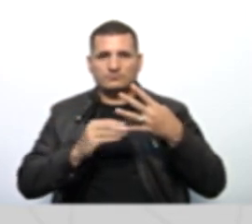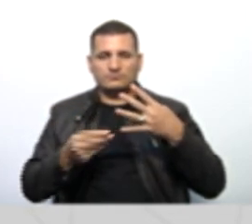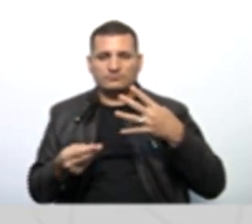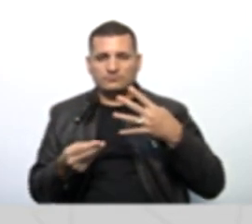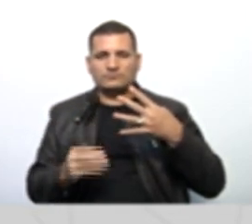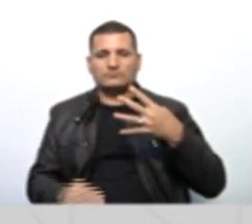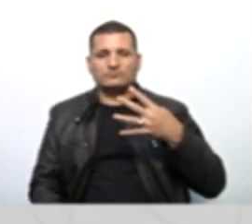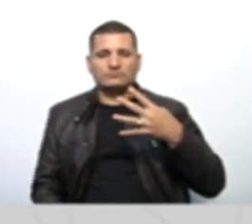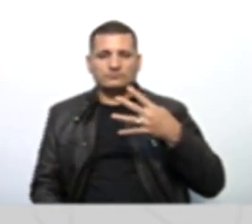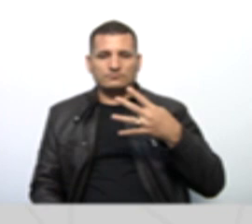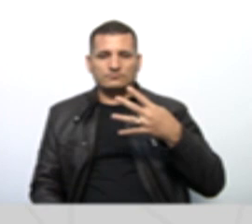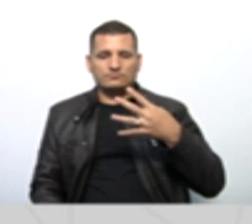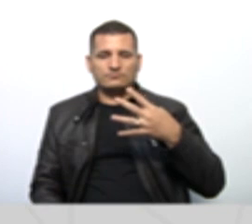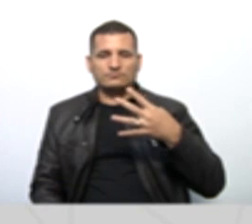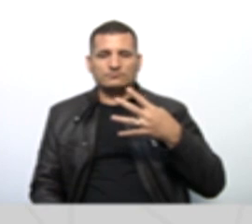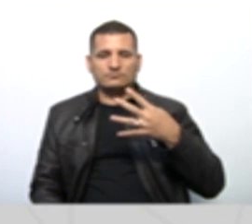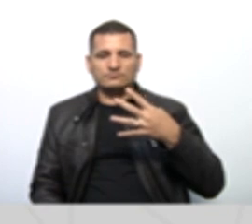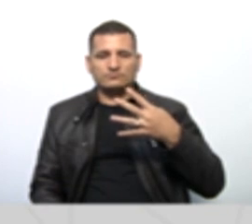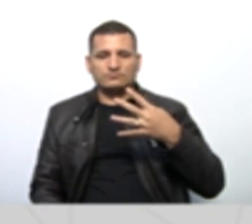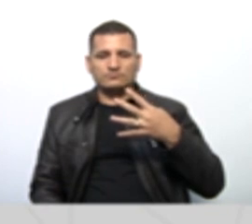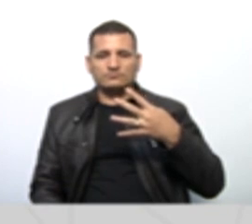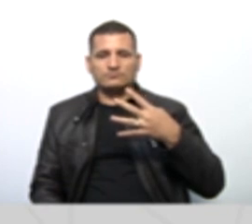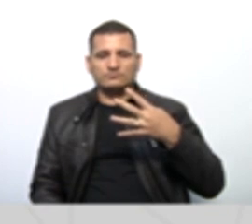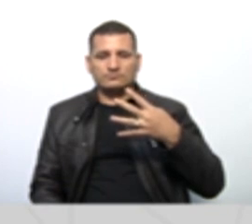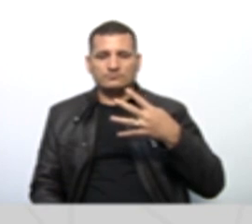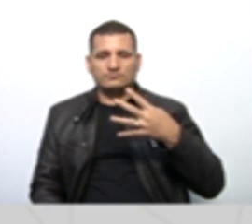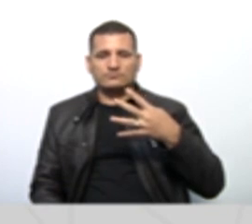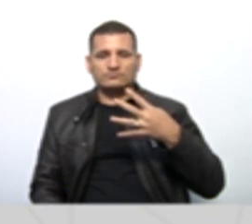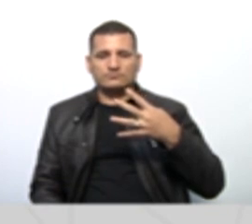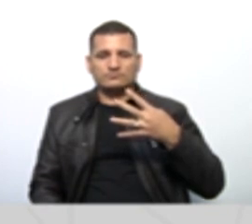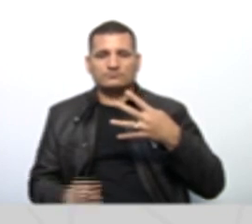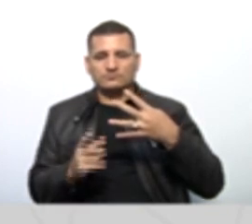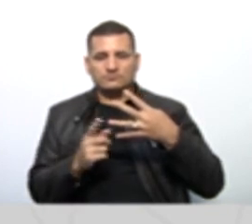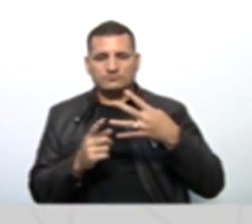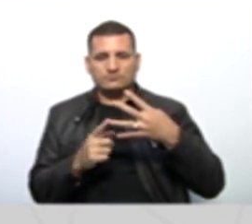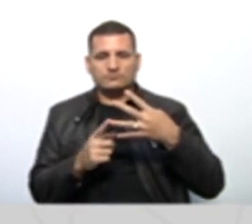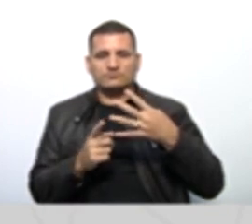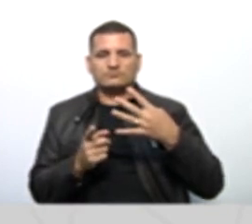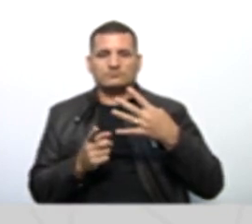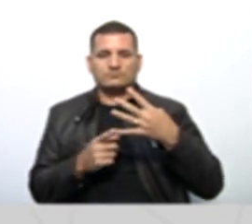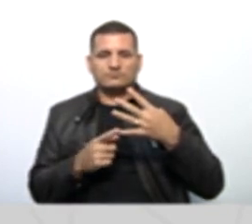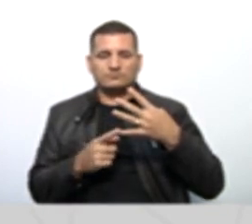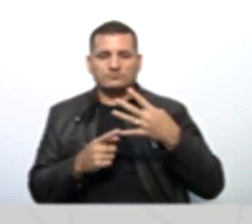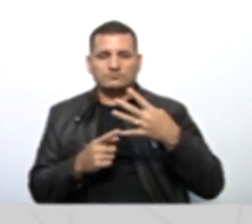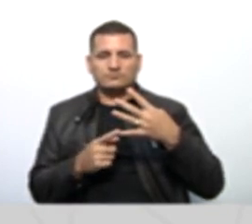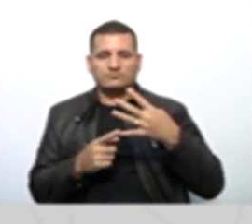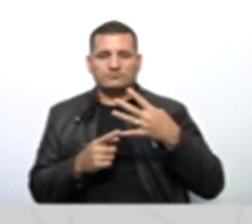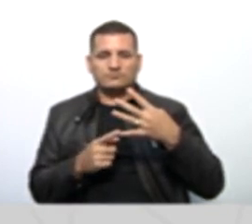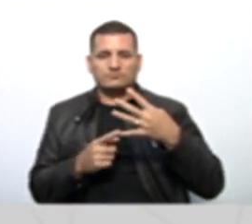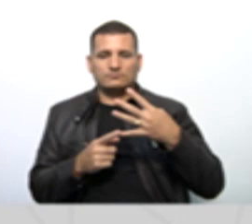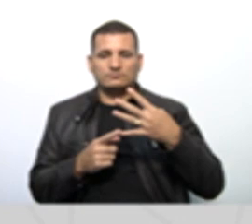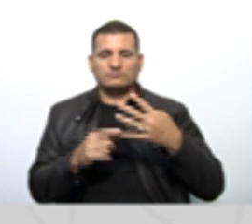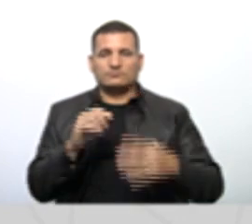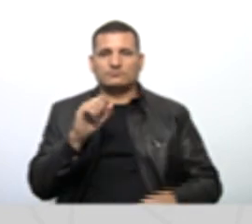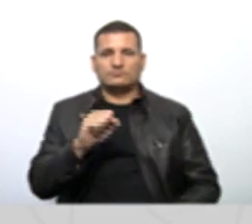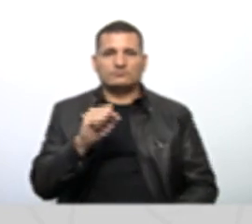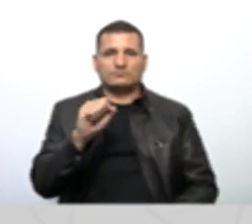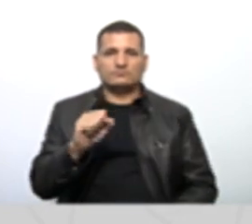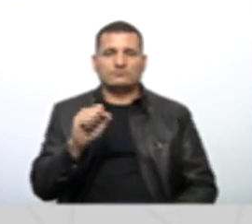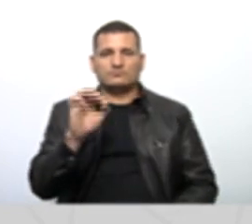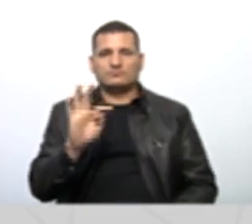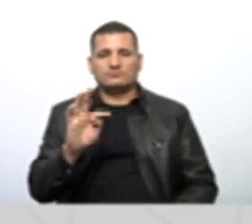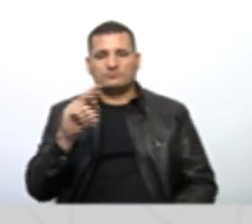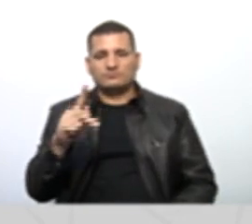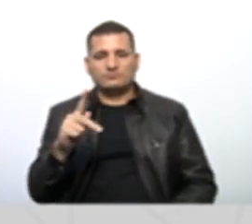existe uma blindagem nesse segundo no terceiro também e no quarto e não stp a